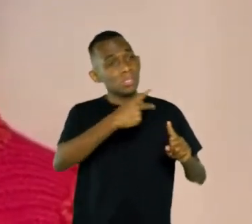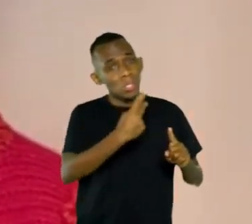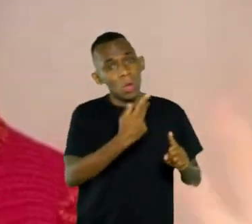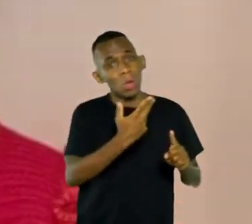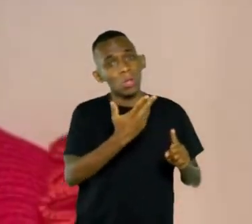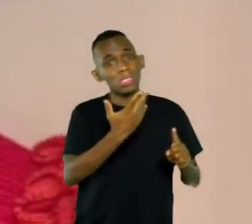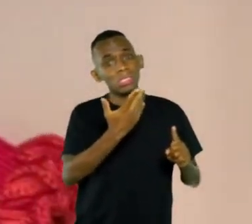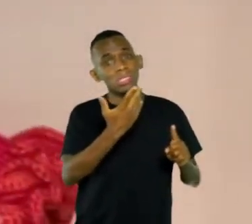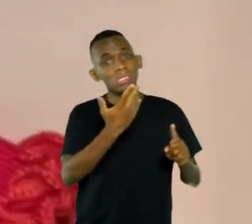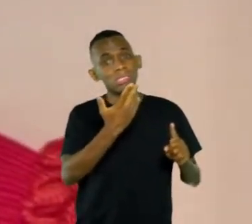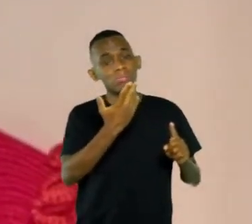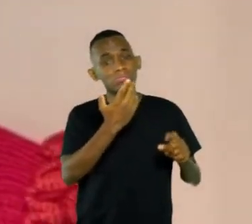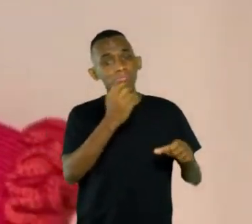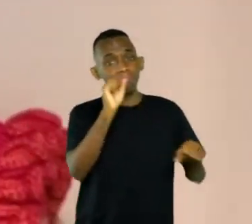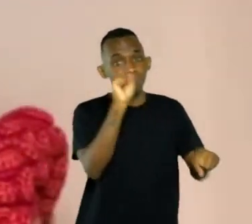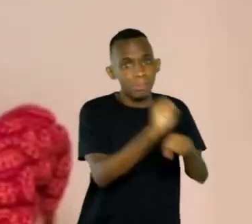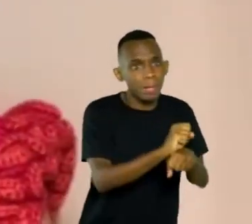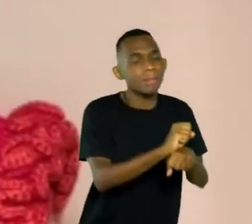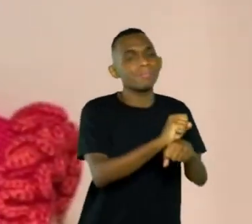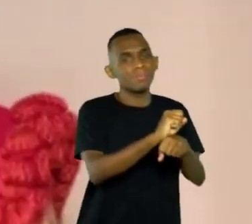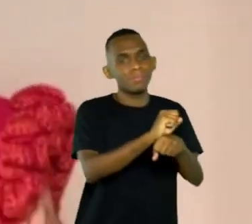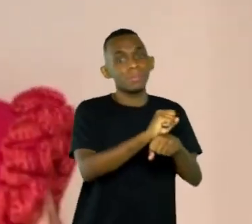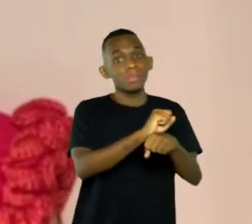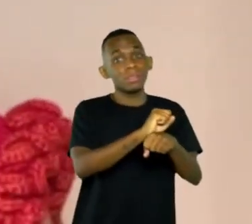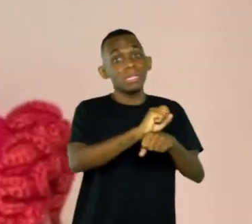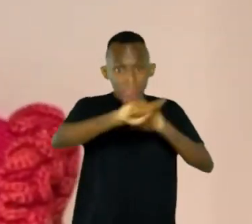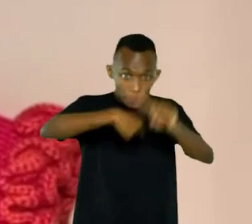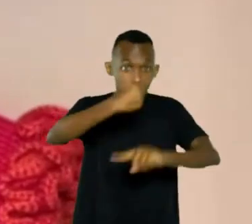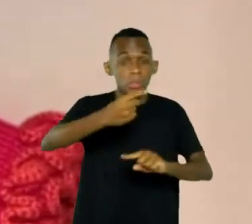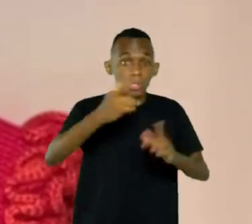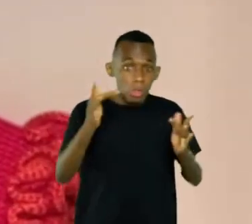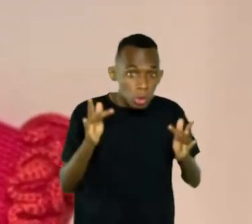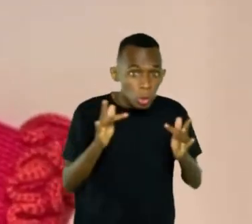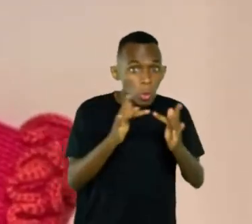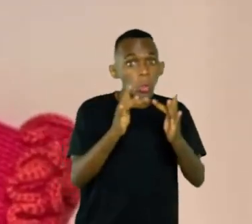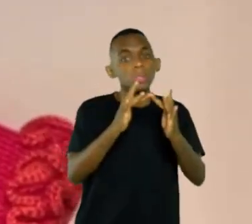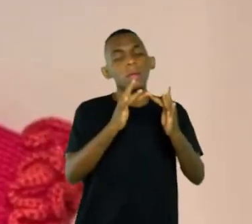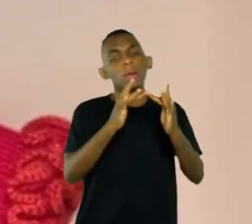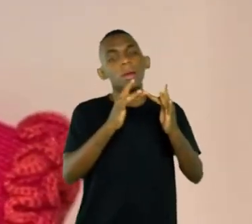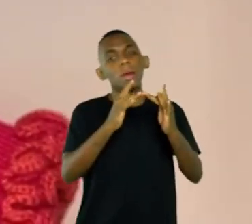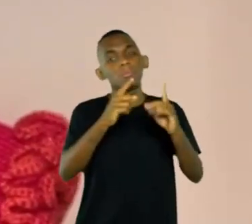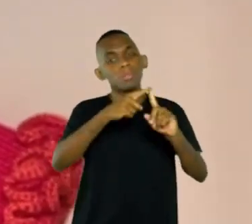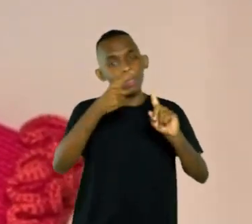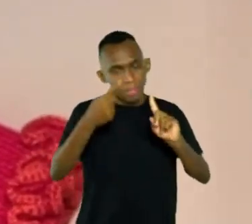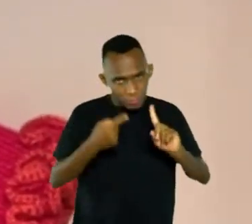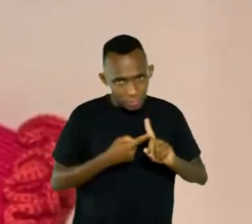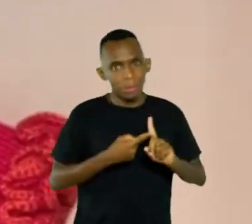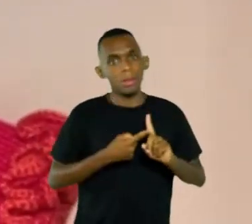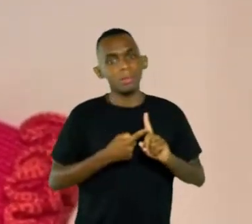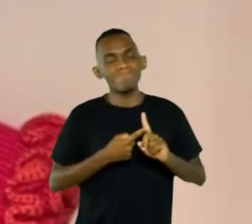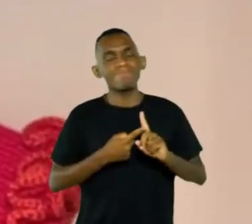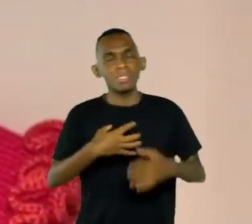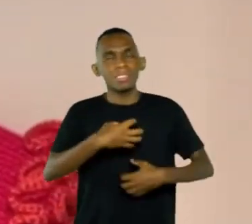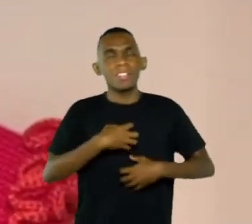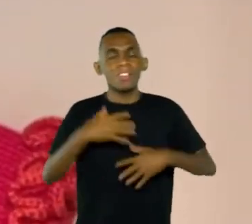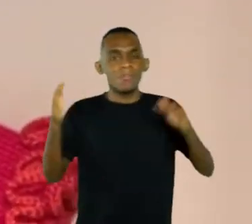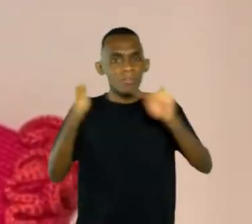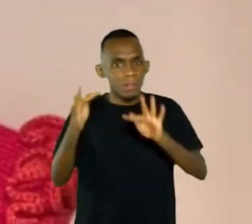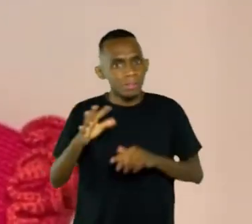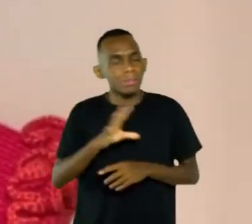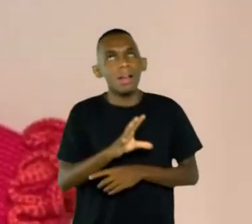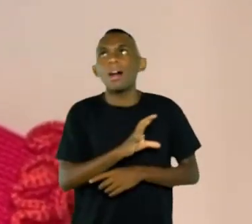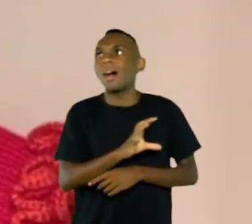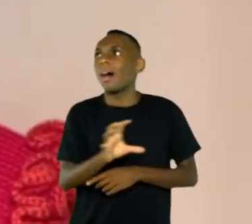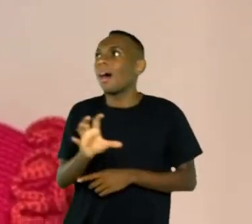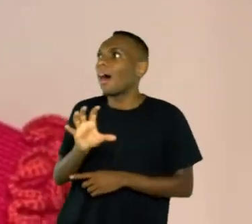exatamente nesse término, a gente se encontrou assim, parei de tomar pílula e engravidei, fiquei muito feliz e fiquei apaixonada pela ideia da